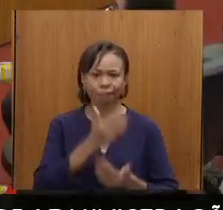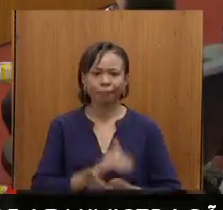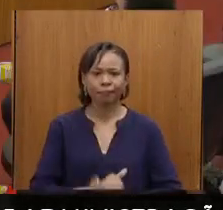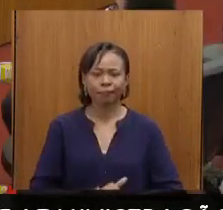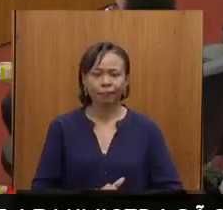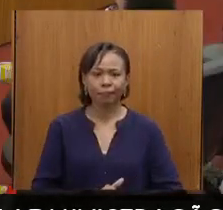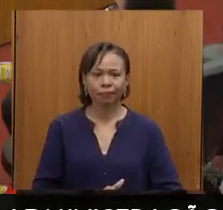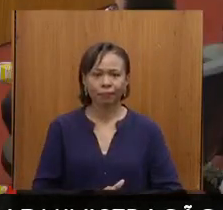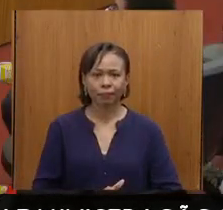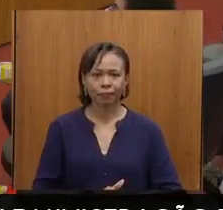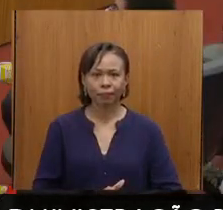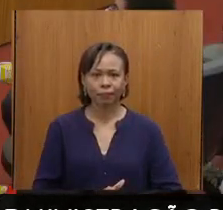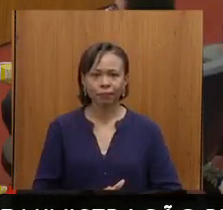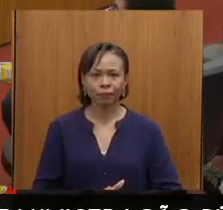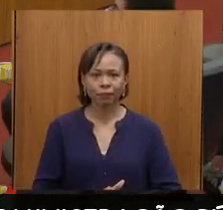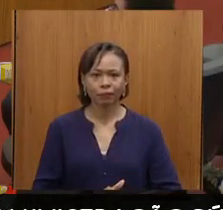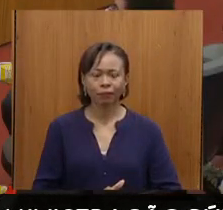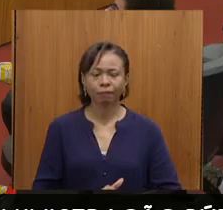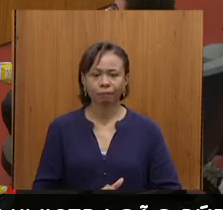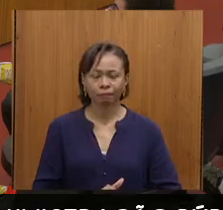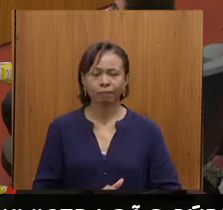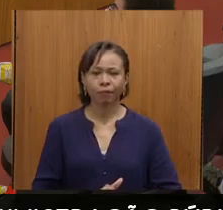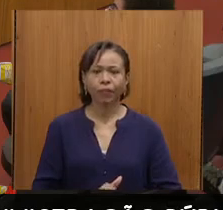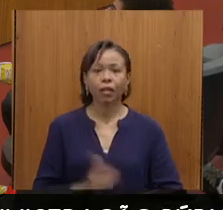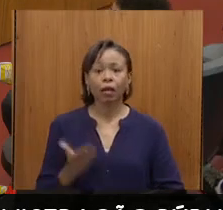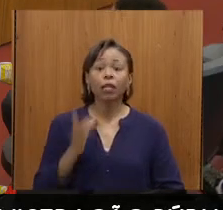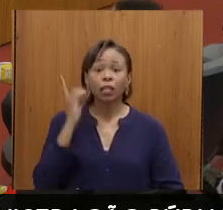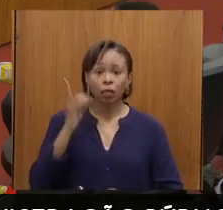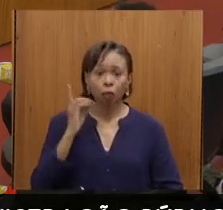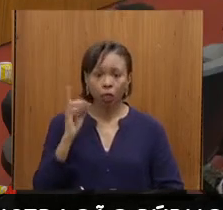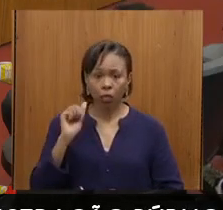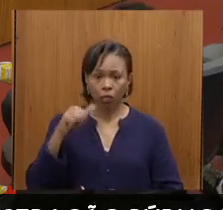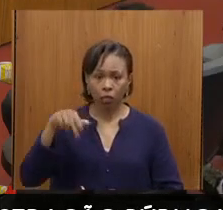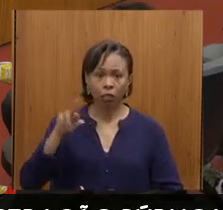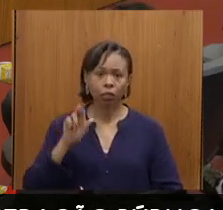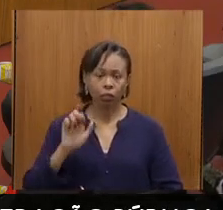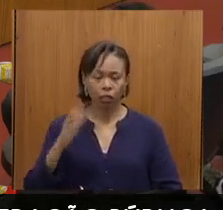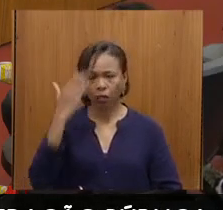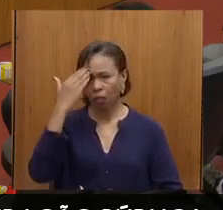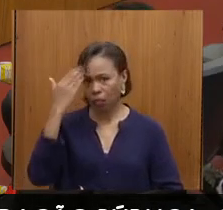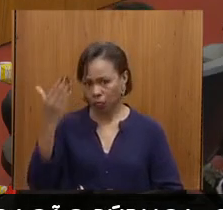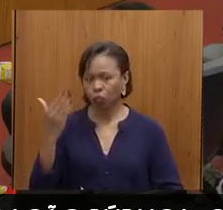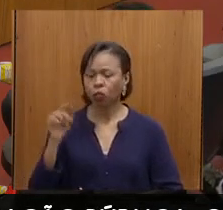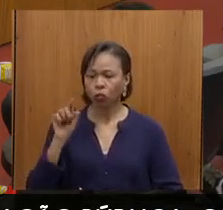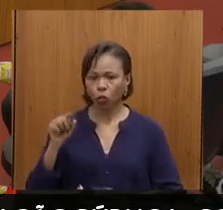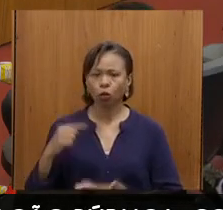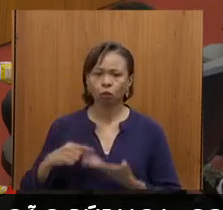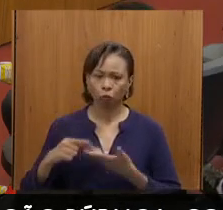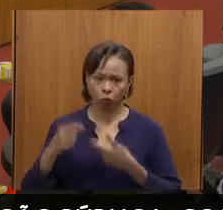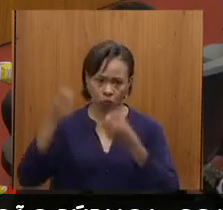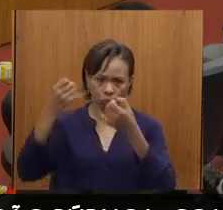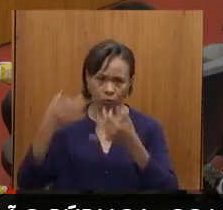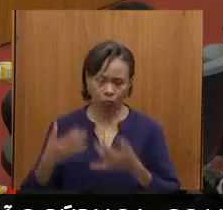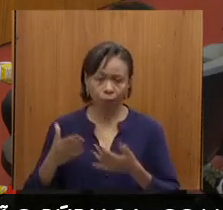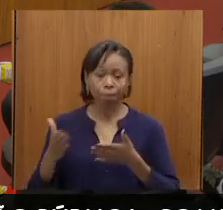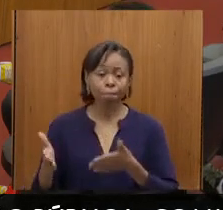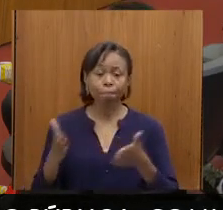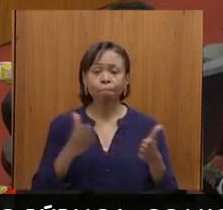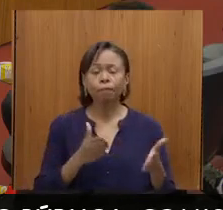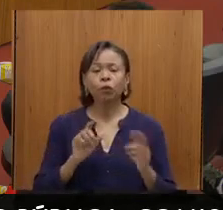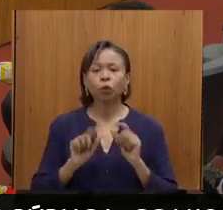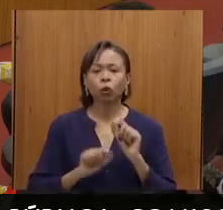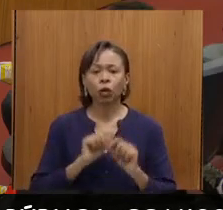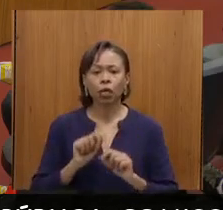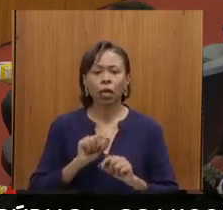Secretário Luísa. Deputado André, agradeço pelos comentários, vou passar aqui brevemente com relação à